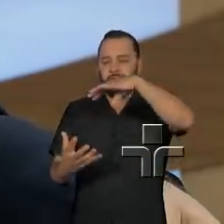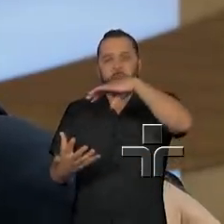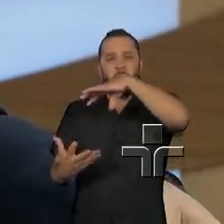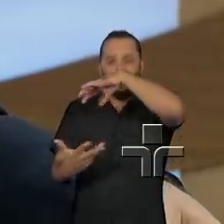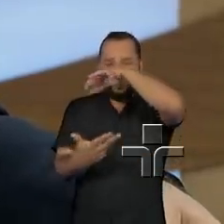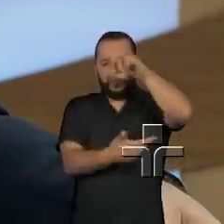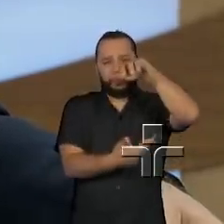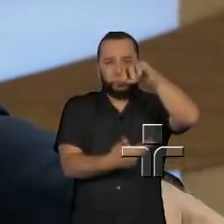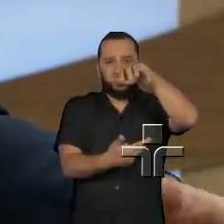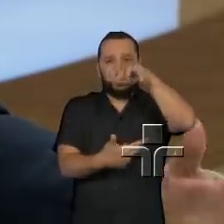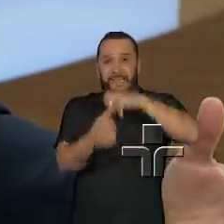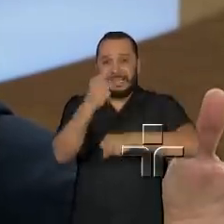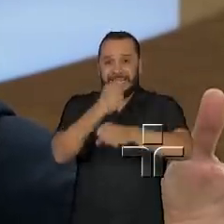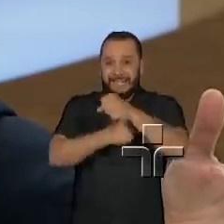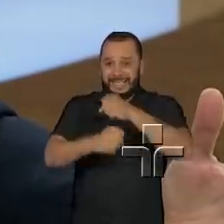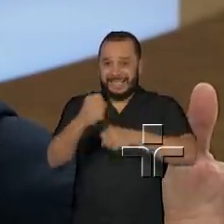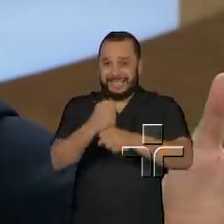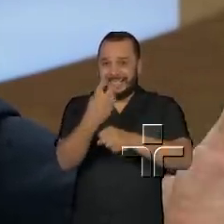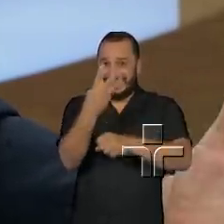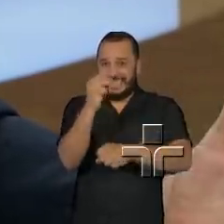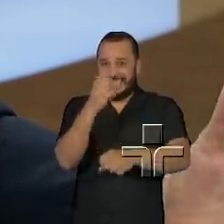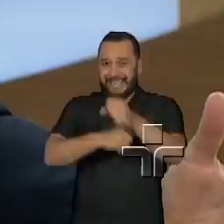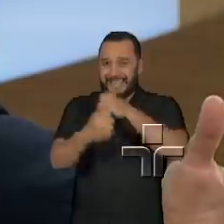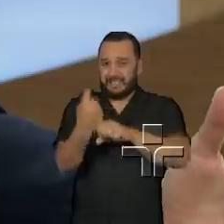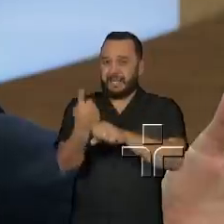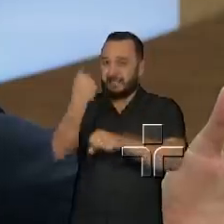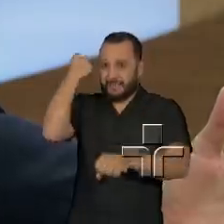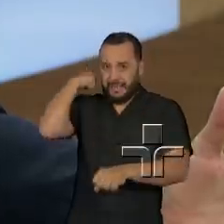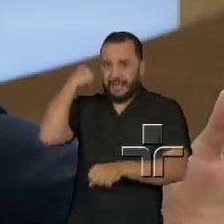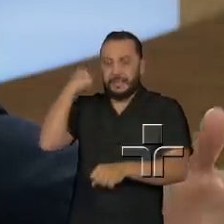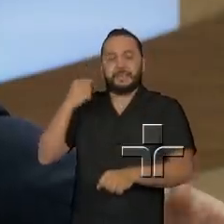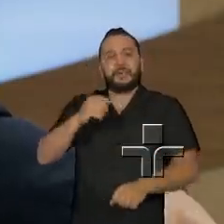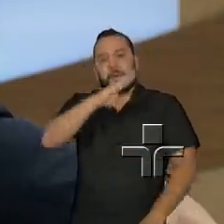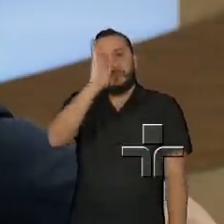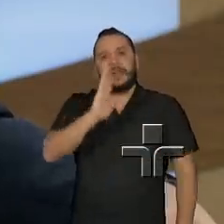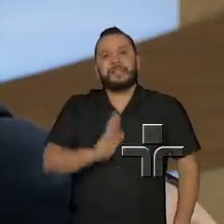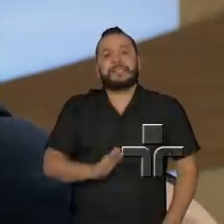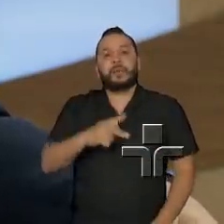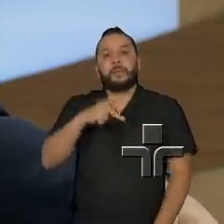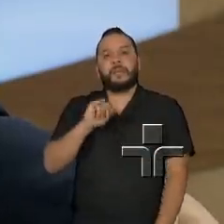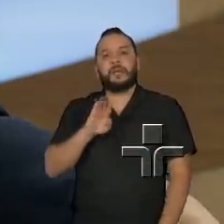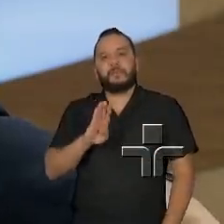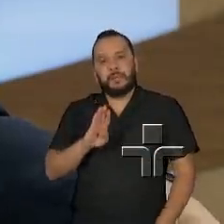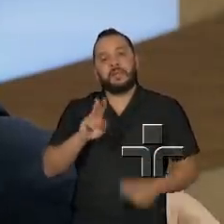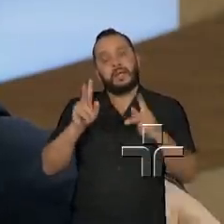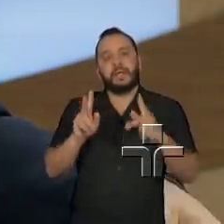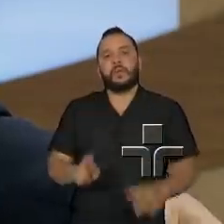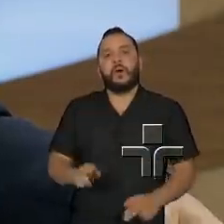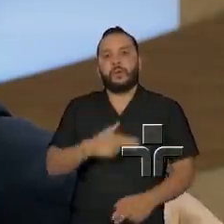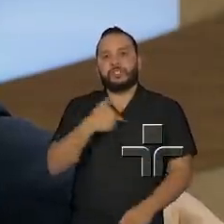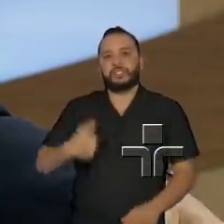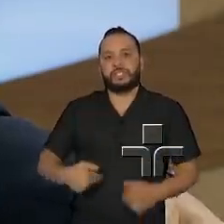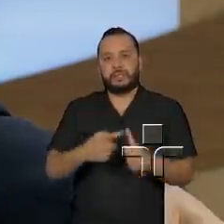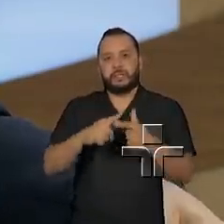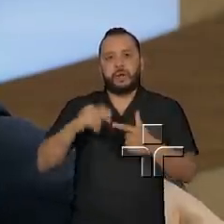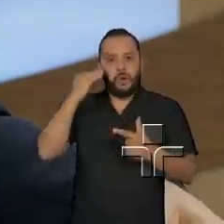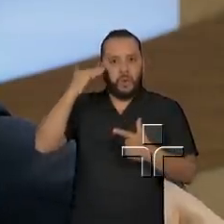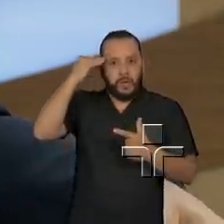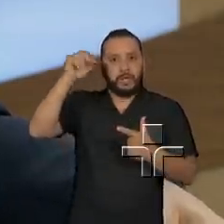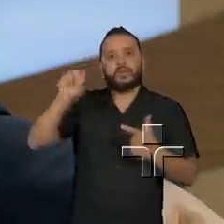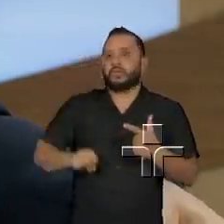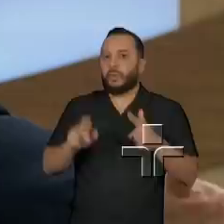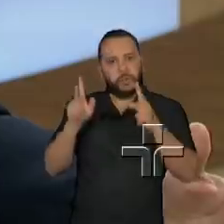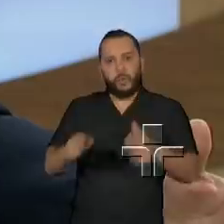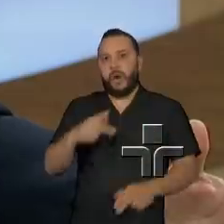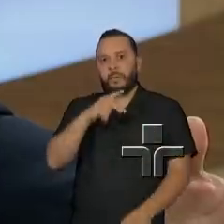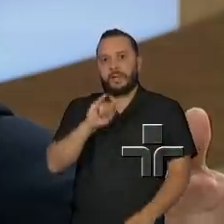atrás, o Brasil não tinha um PIB semelhante ao da China, da Coreia do Sul. Não tem nenhuma razão para o Brasil não ser um